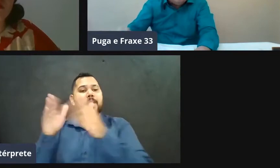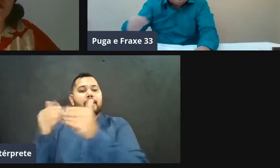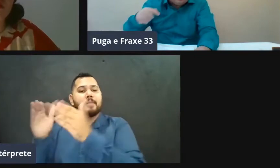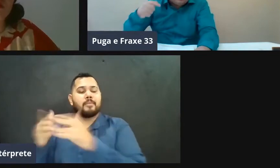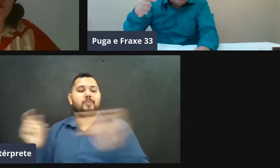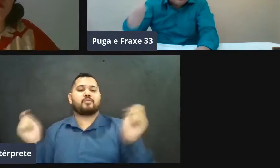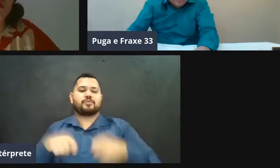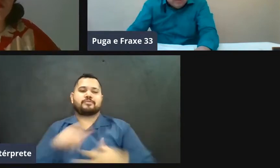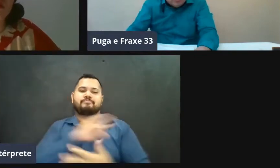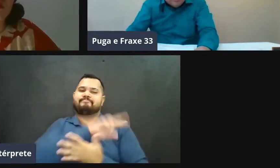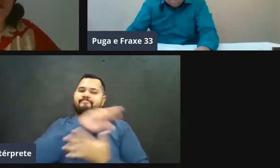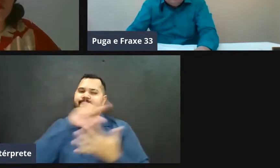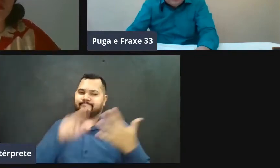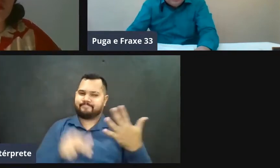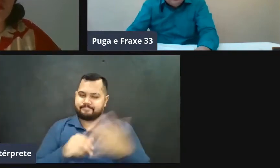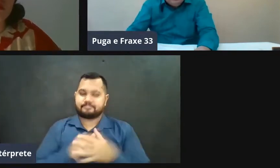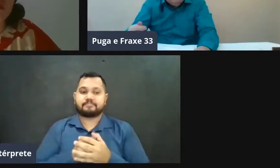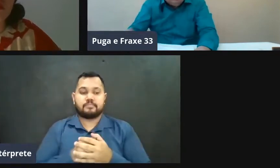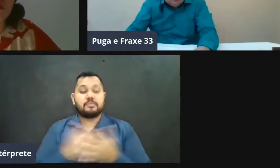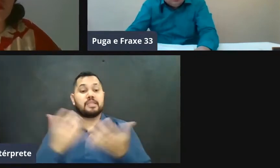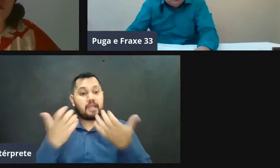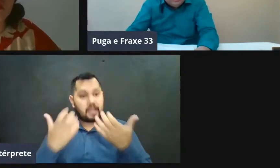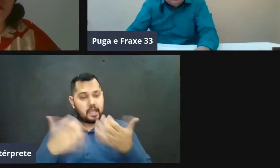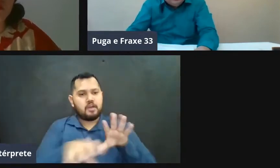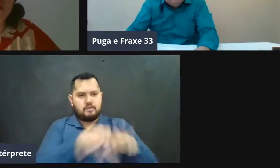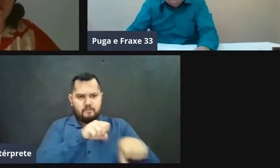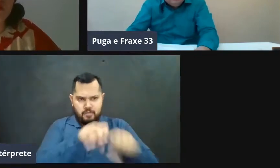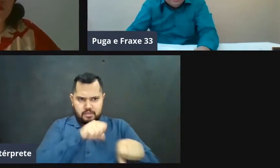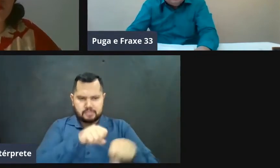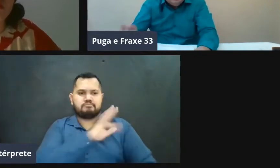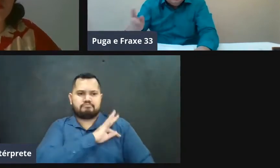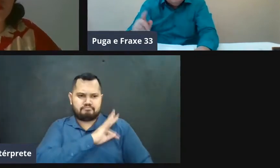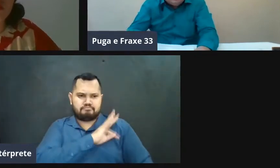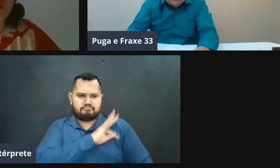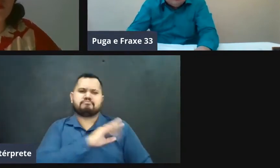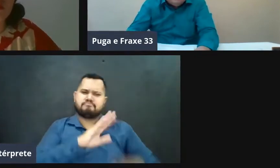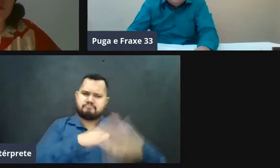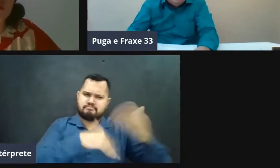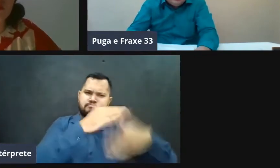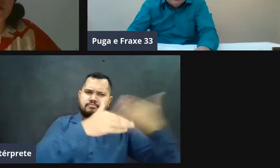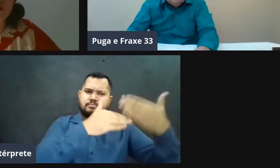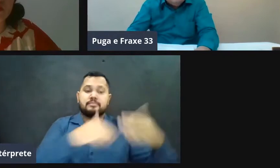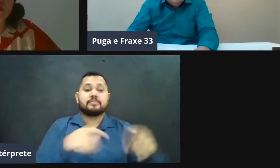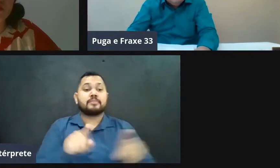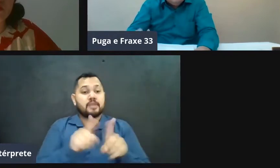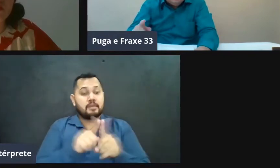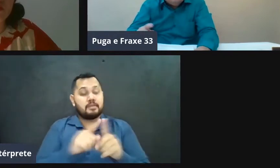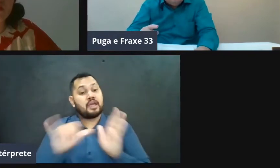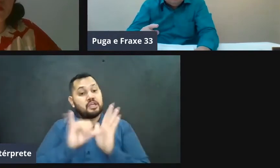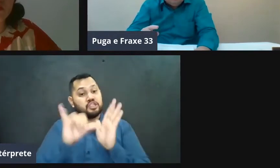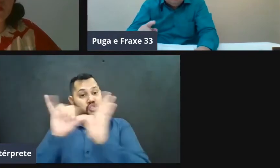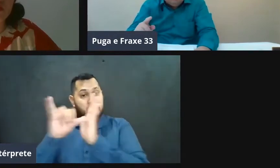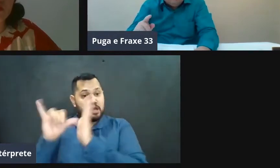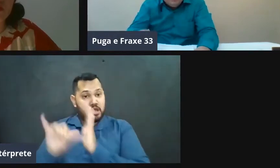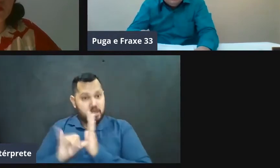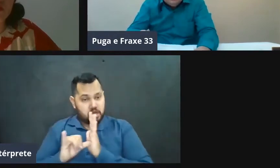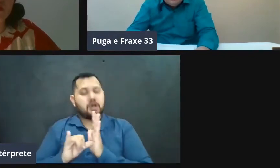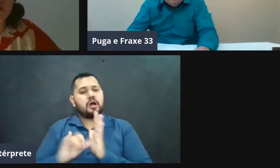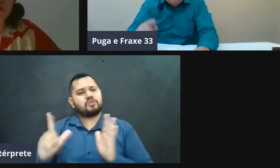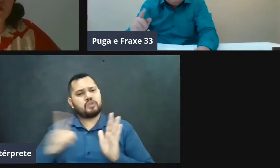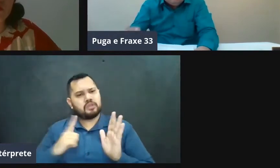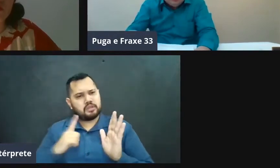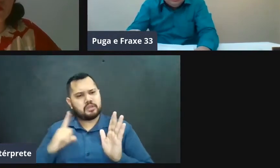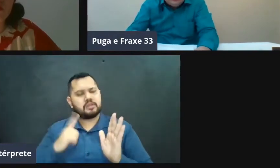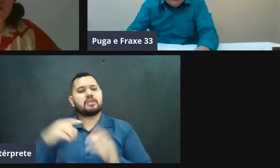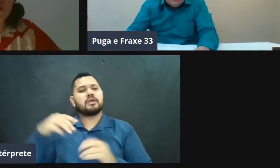possibilidades. Queremos qualificar os nossos tais cada vez mais. Nos atuais editais, tanto do